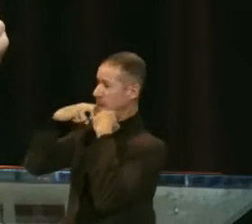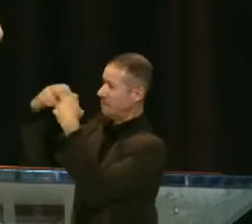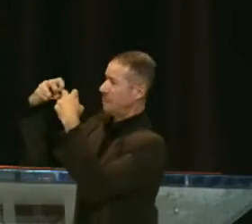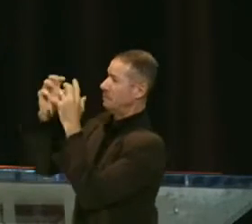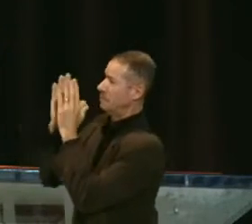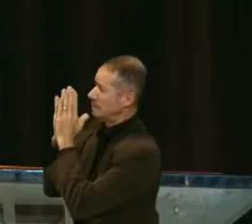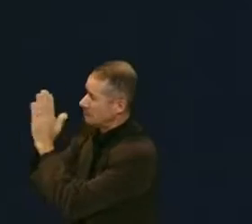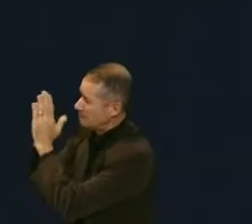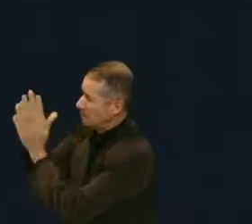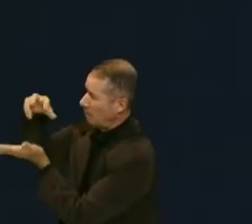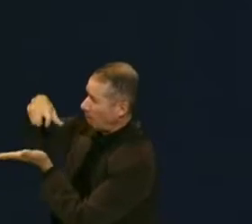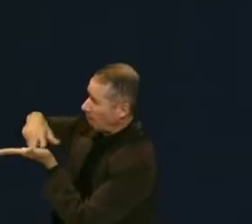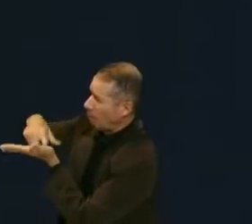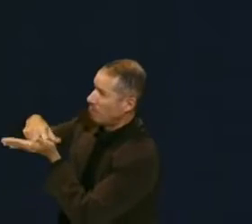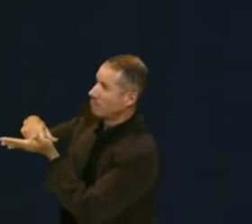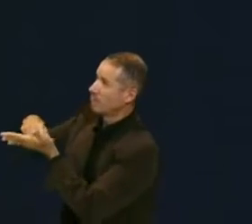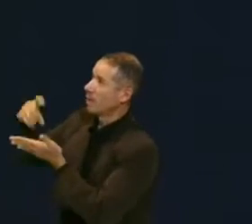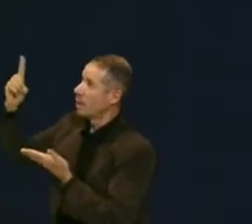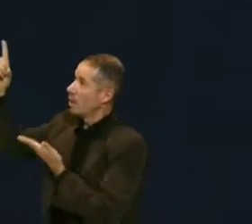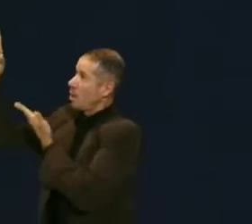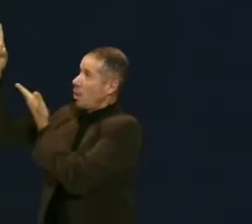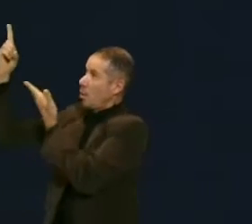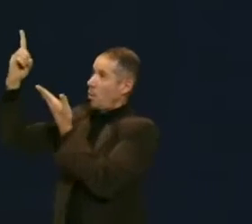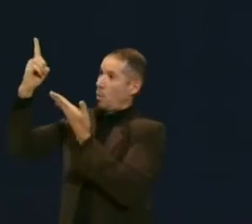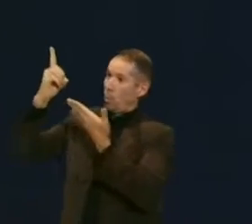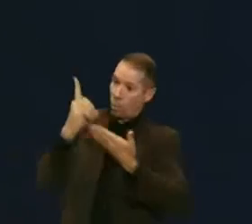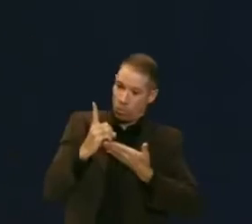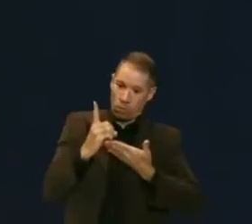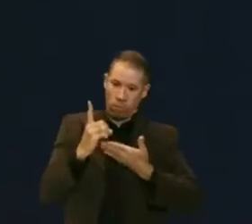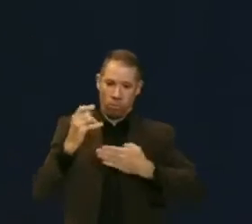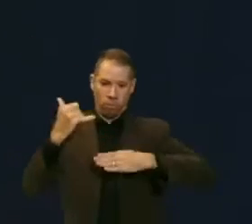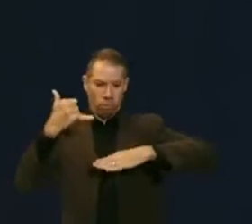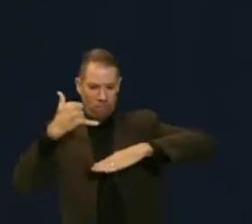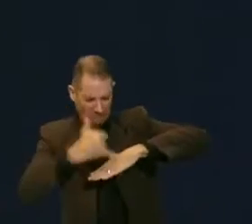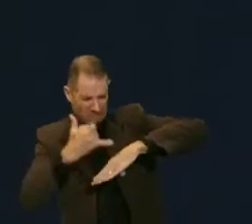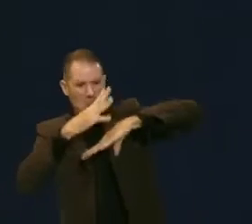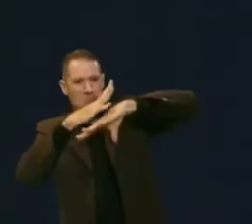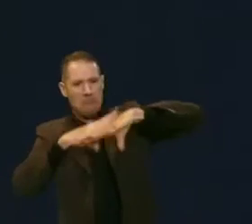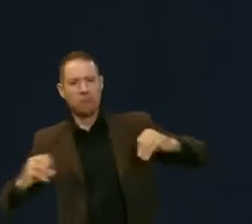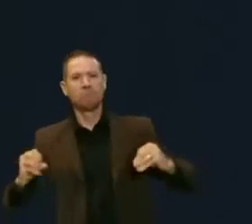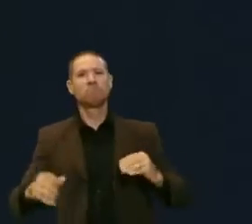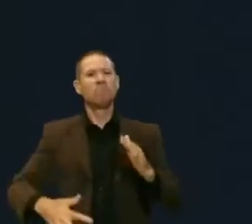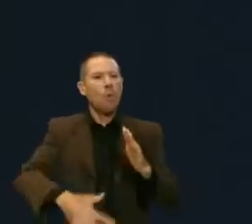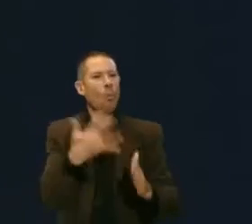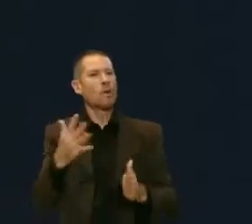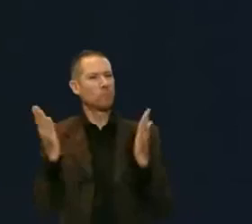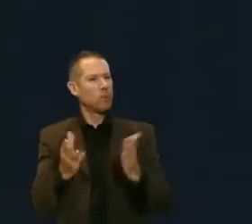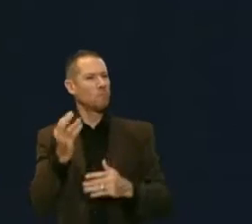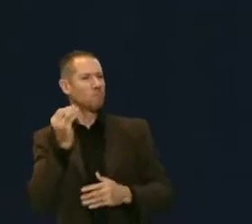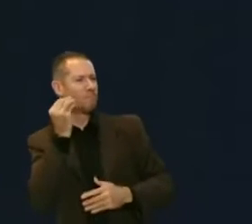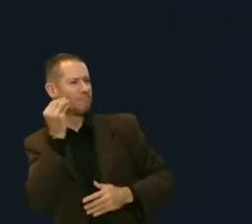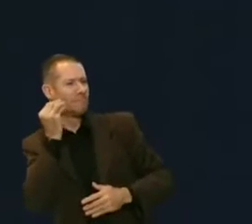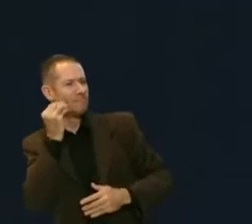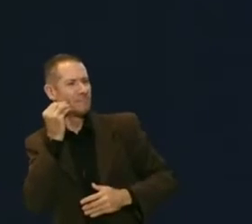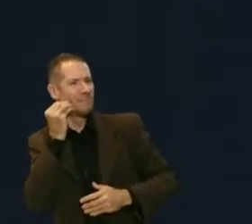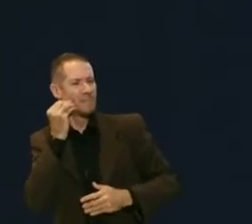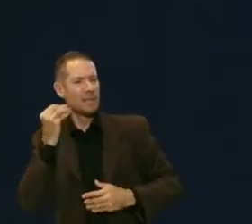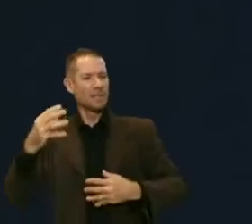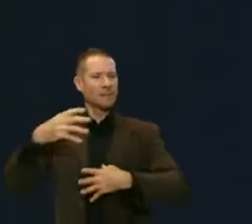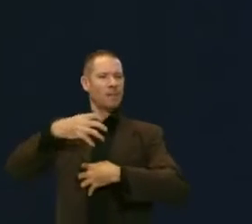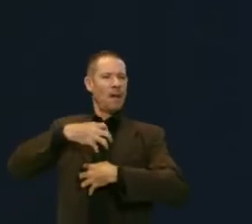clamamos, a visitação do Senhor acontece. Quantos aqui já experimentaram, ouviram,